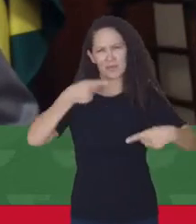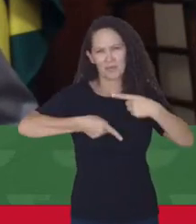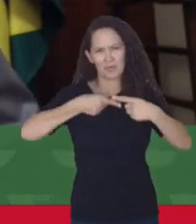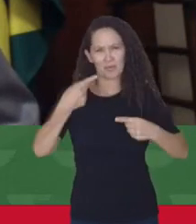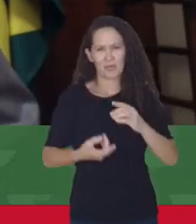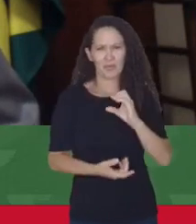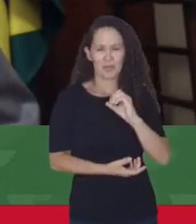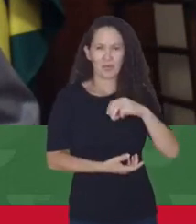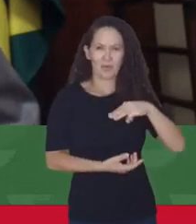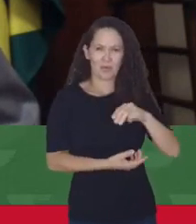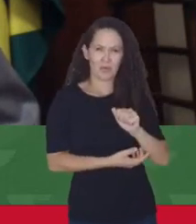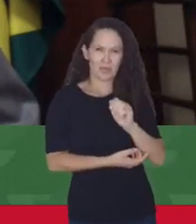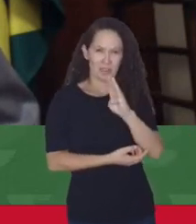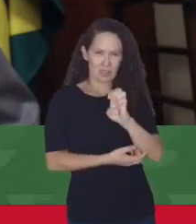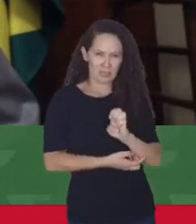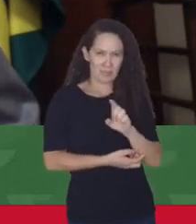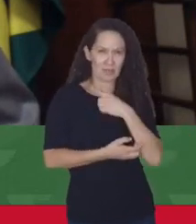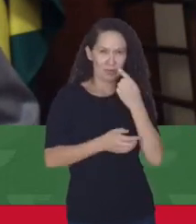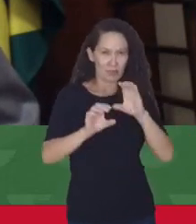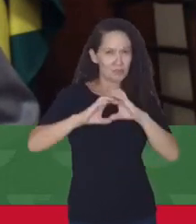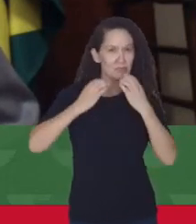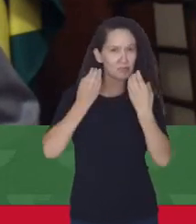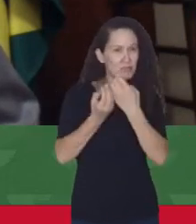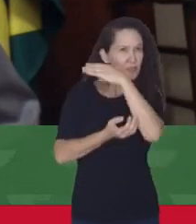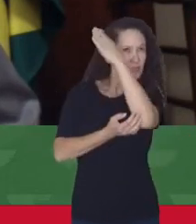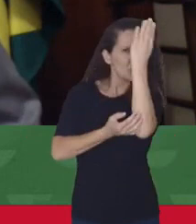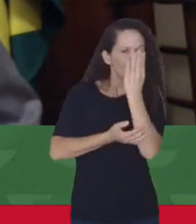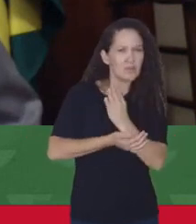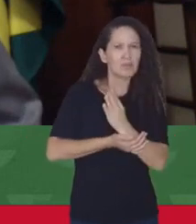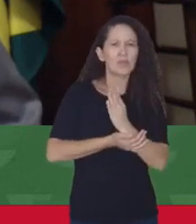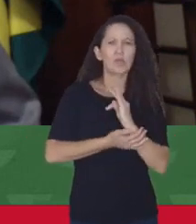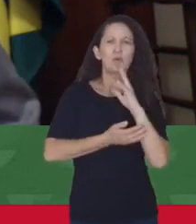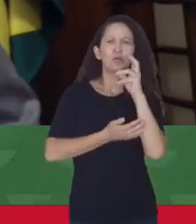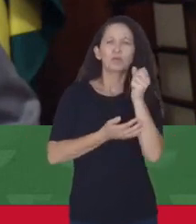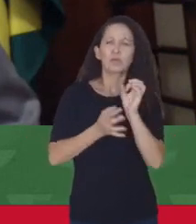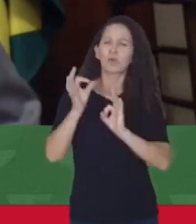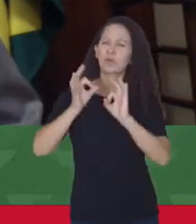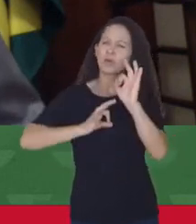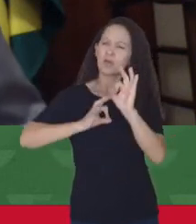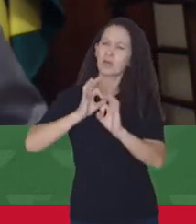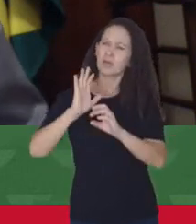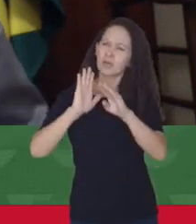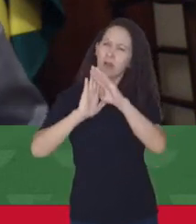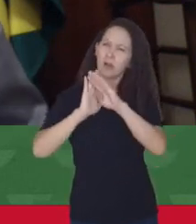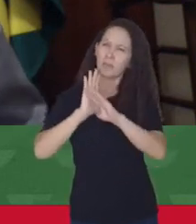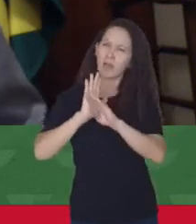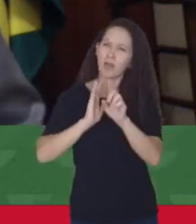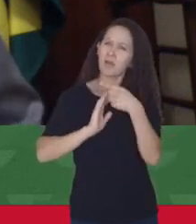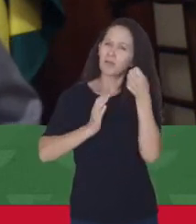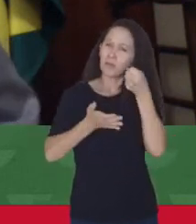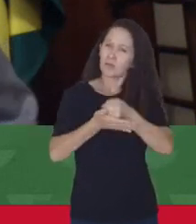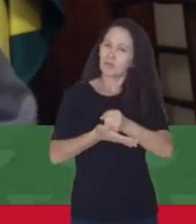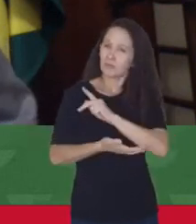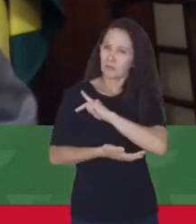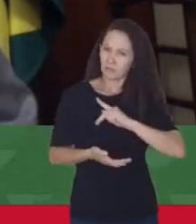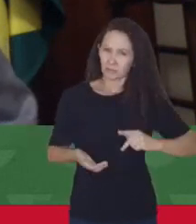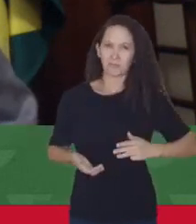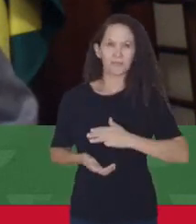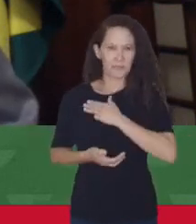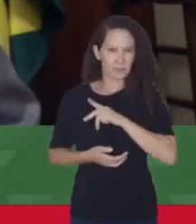Conab, da nossa Companhia Nacional de Abastecimento, todo o estoque regulador. Nós chegamos a comprar no governo do presidente